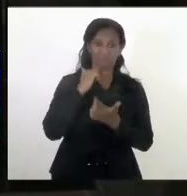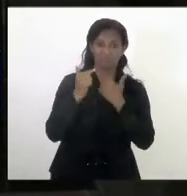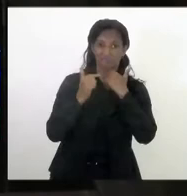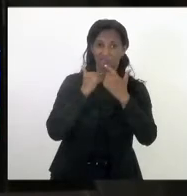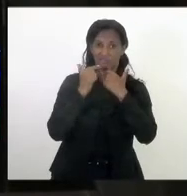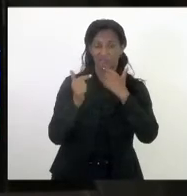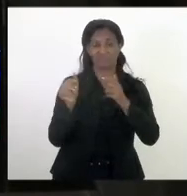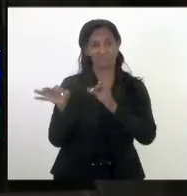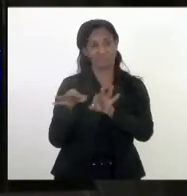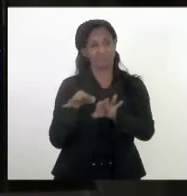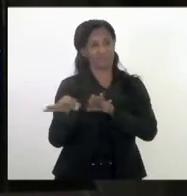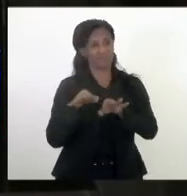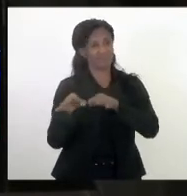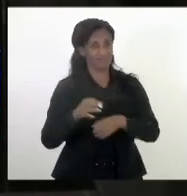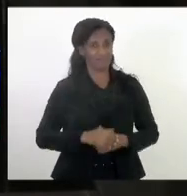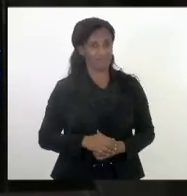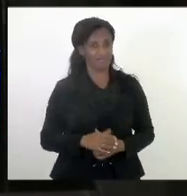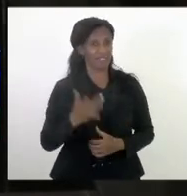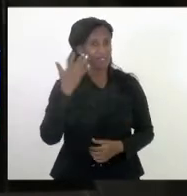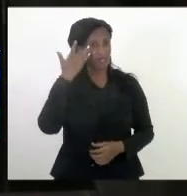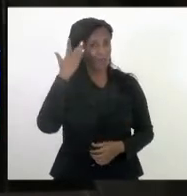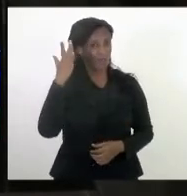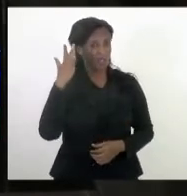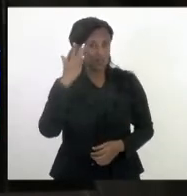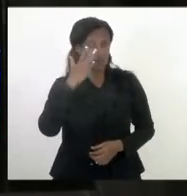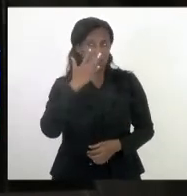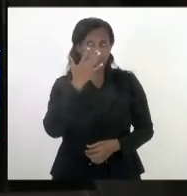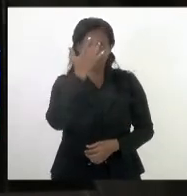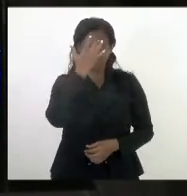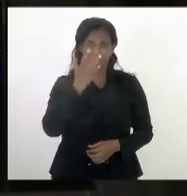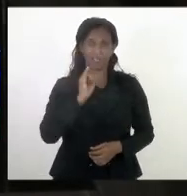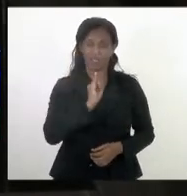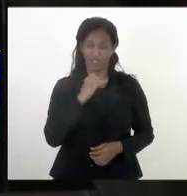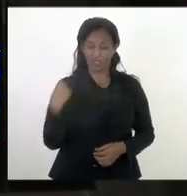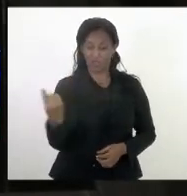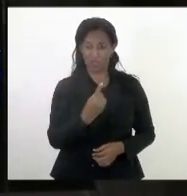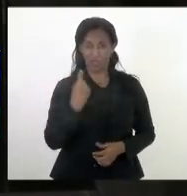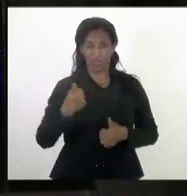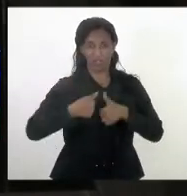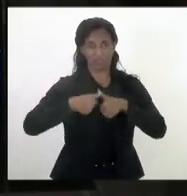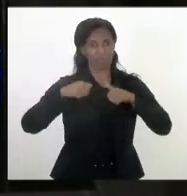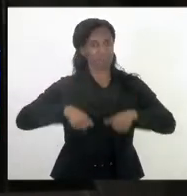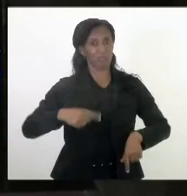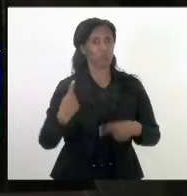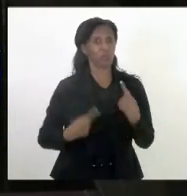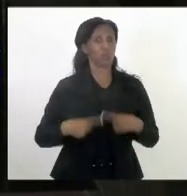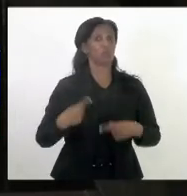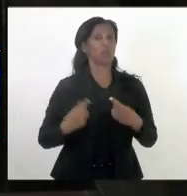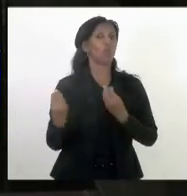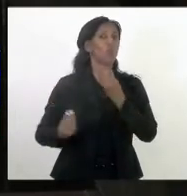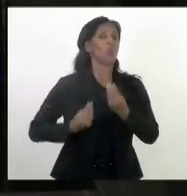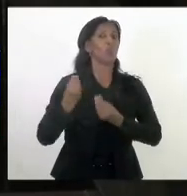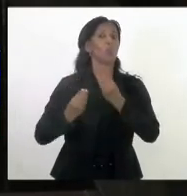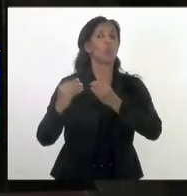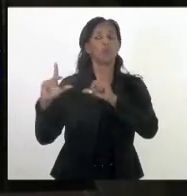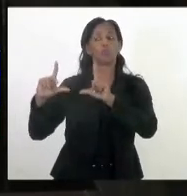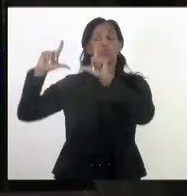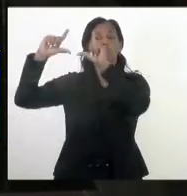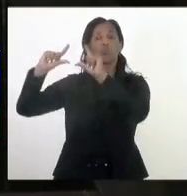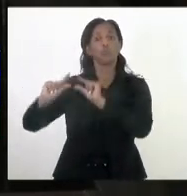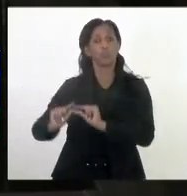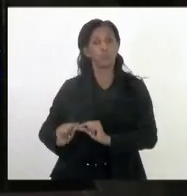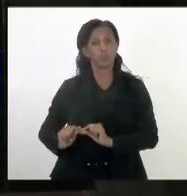projeto e eu acho que seria muito mais profícuo que nós estivéssemos aqui discutindo como reduzir o ICMS do